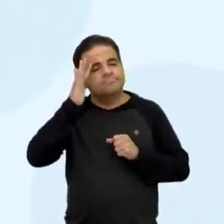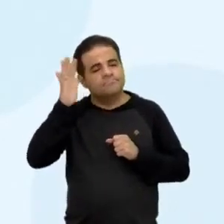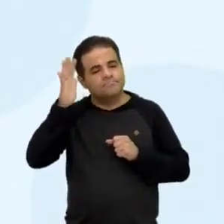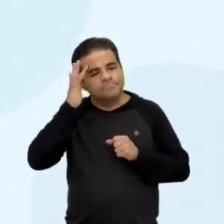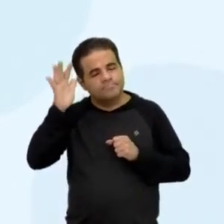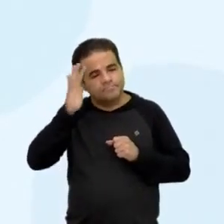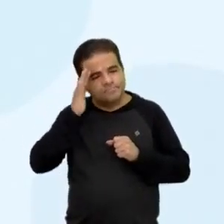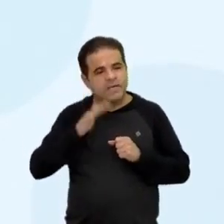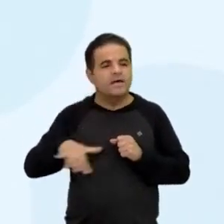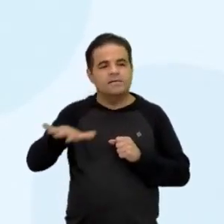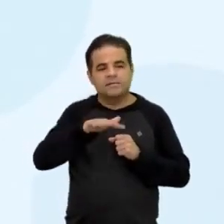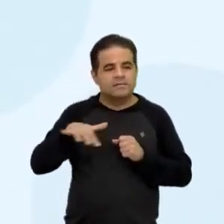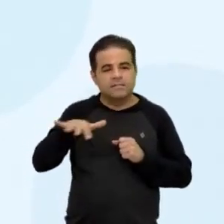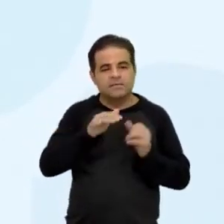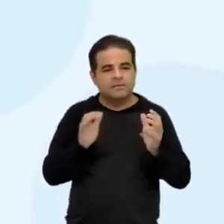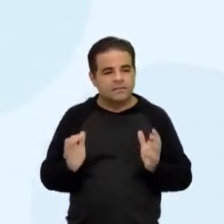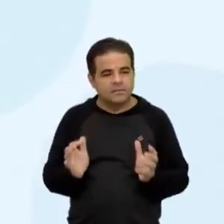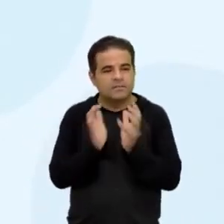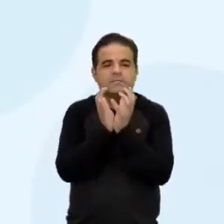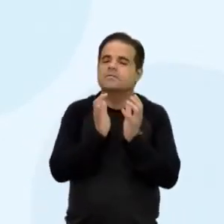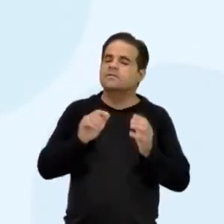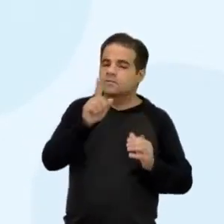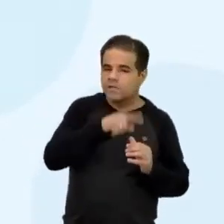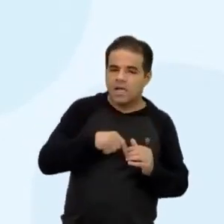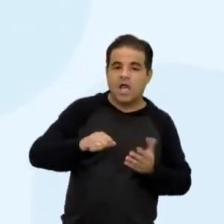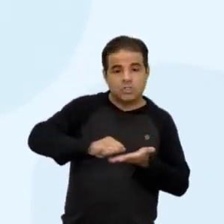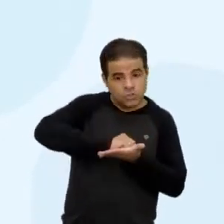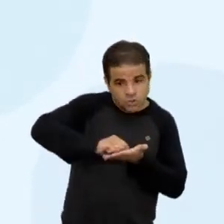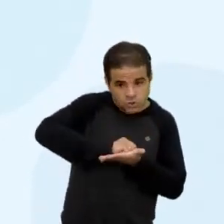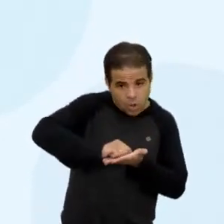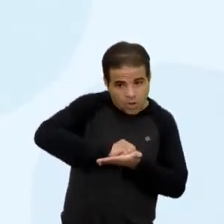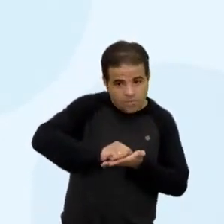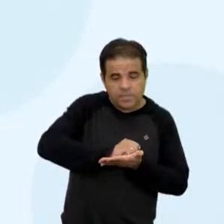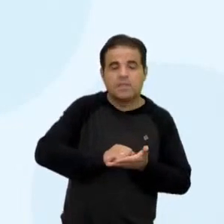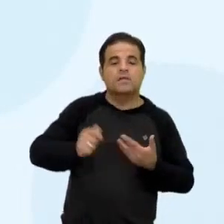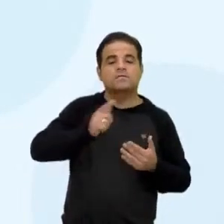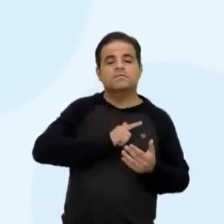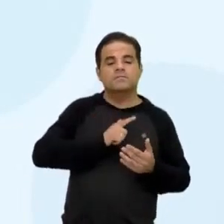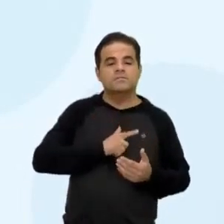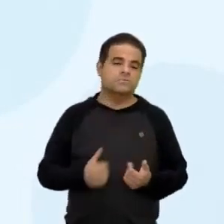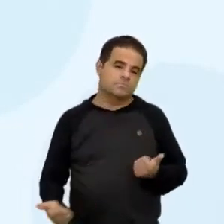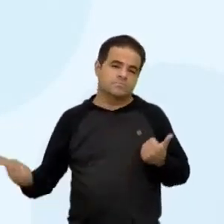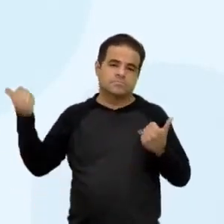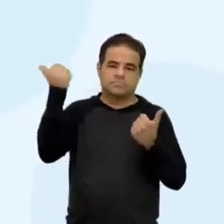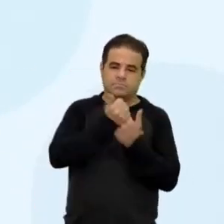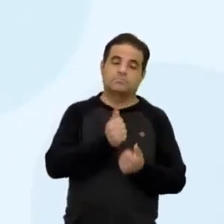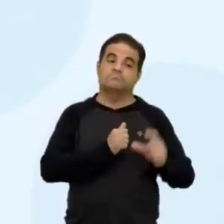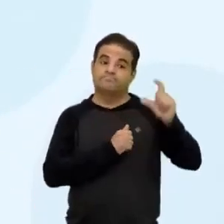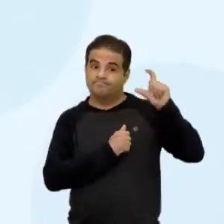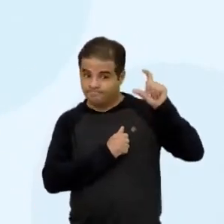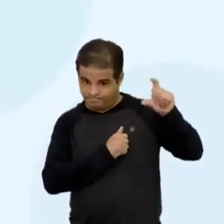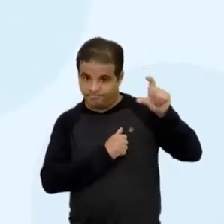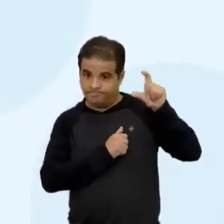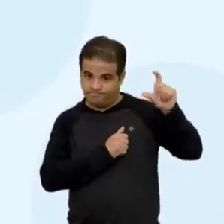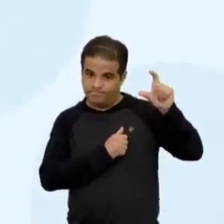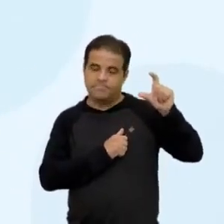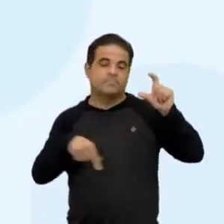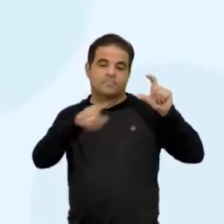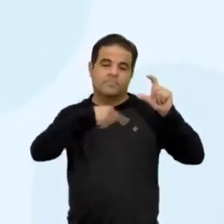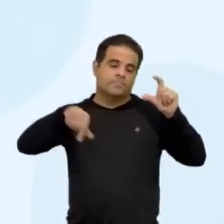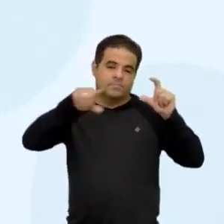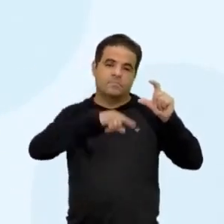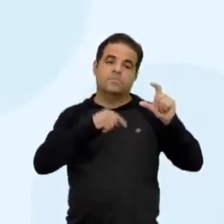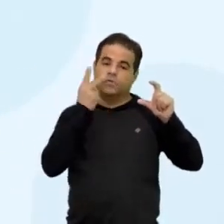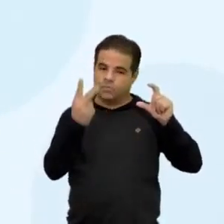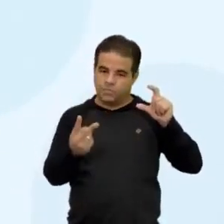essa caixa que esse circuito tá é a escovinha. Então aqui a gente tem o suporte de pilhas, aí no caso nosso são